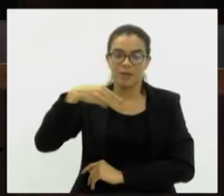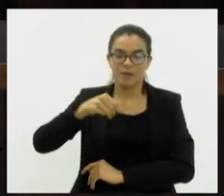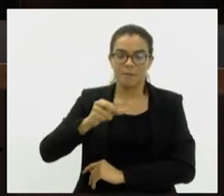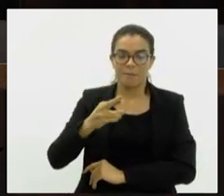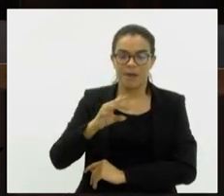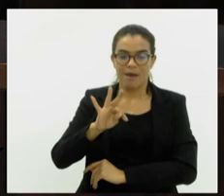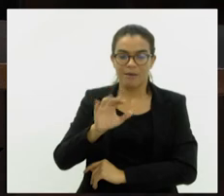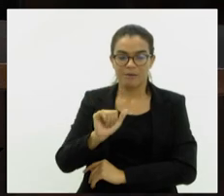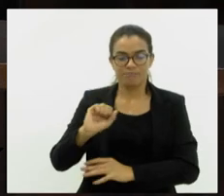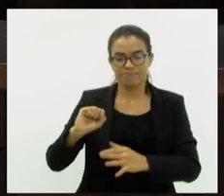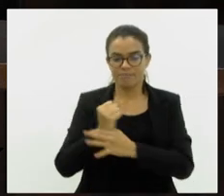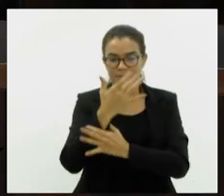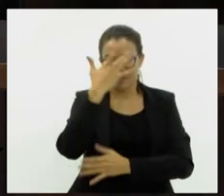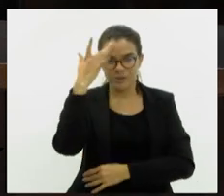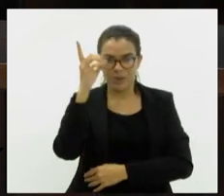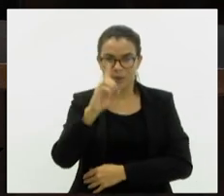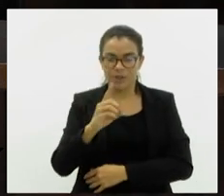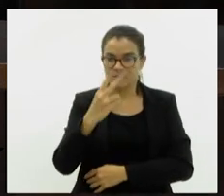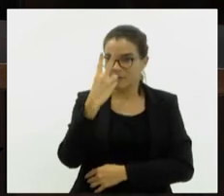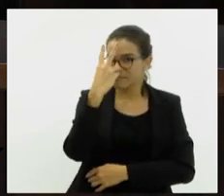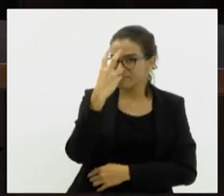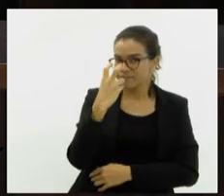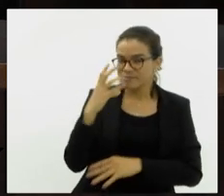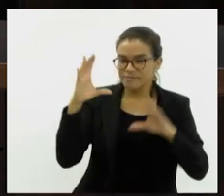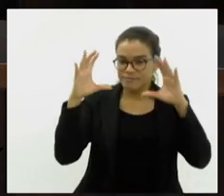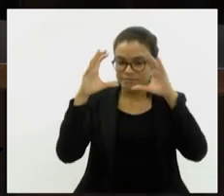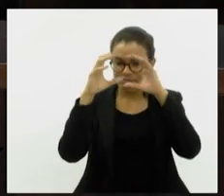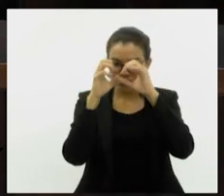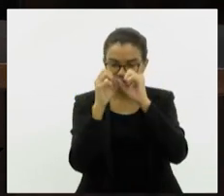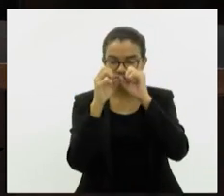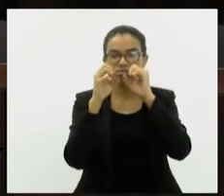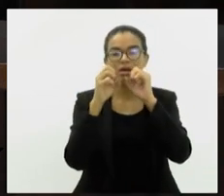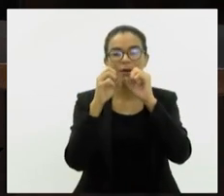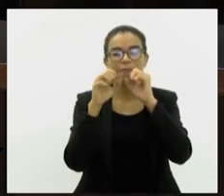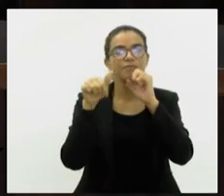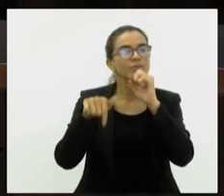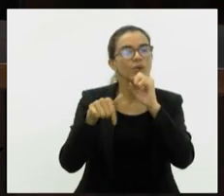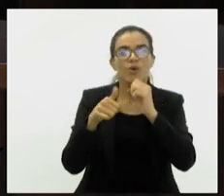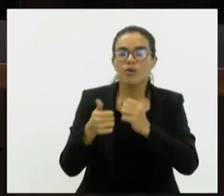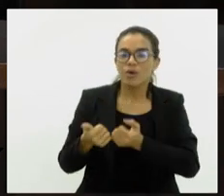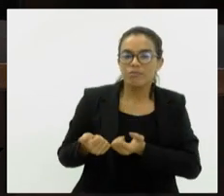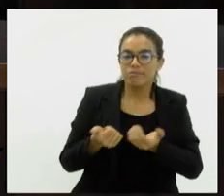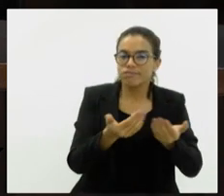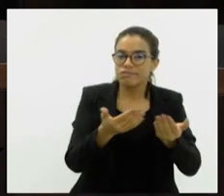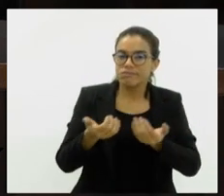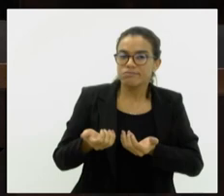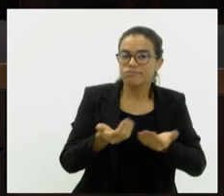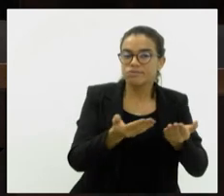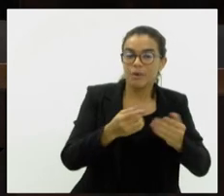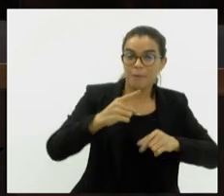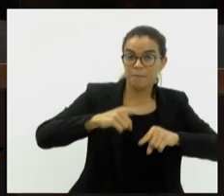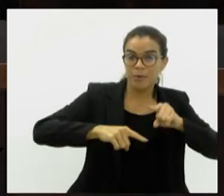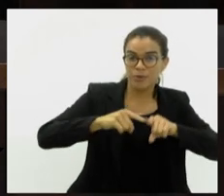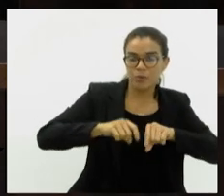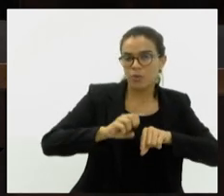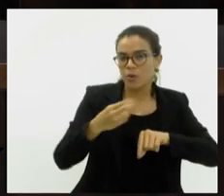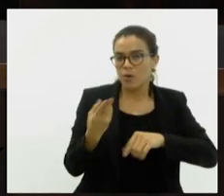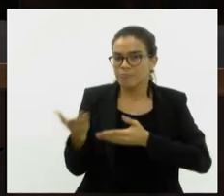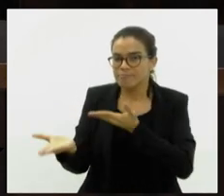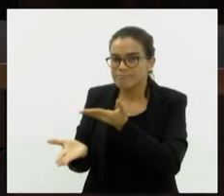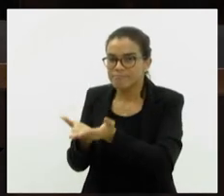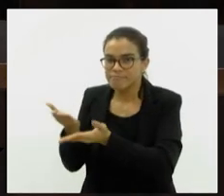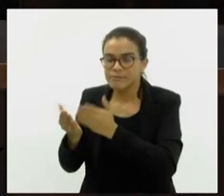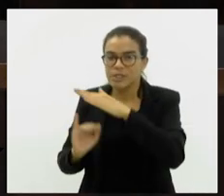às pessoas com deficiência visual o direito de receber de fornecedores de produtos ou serviços e